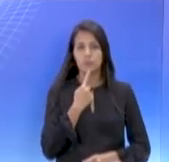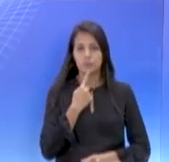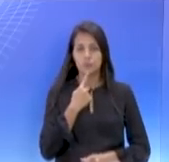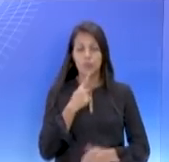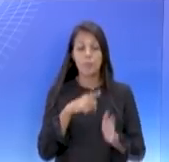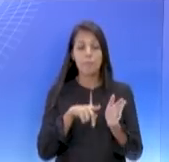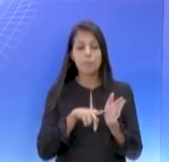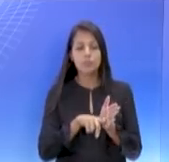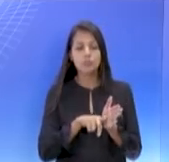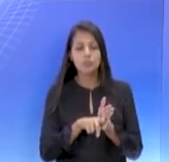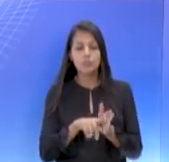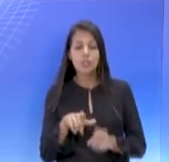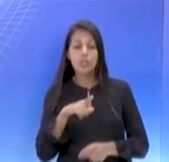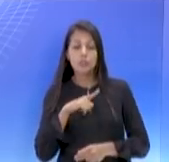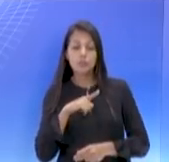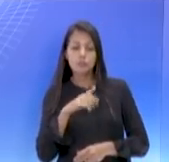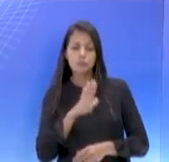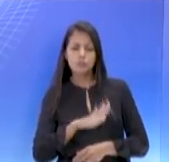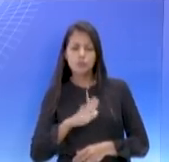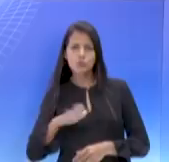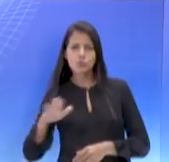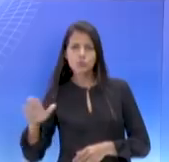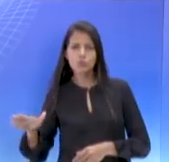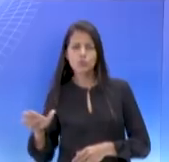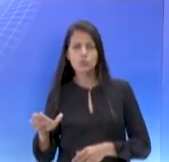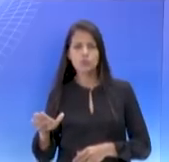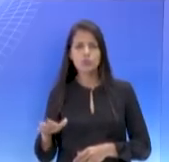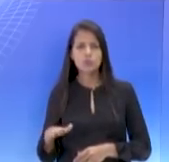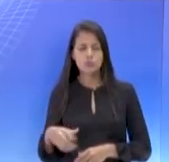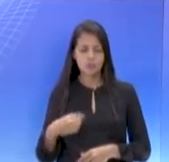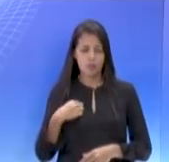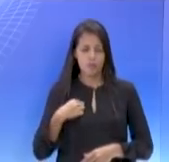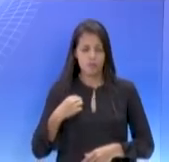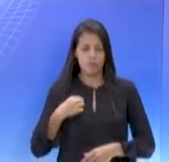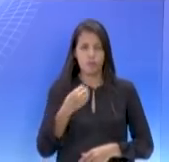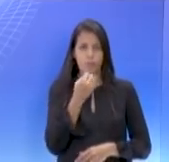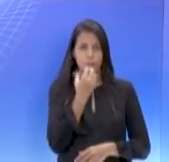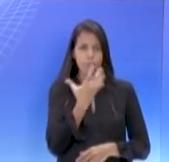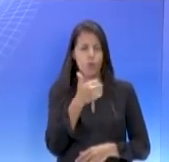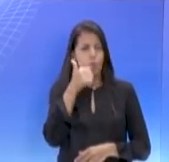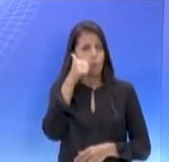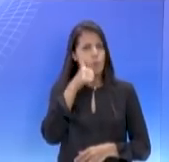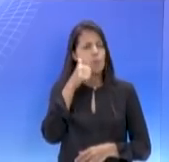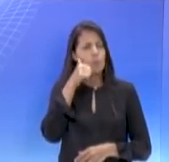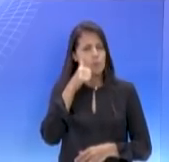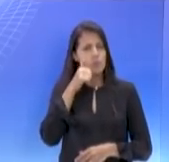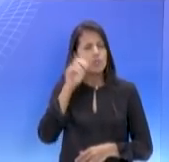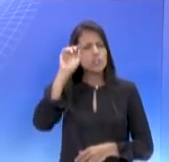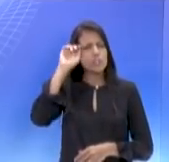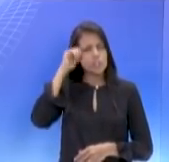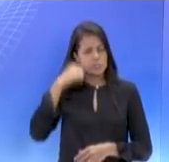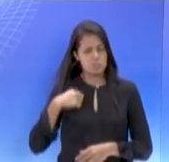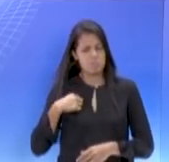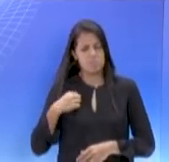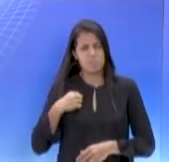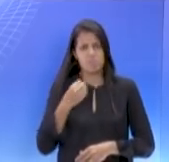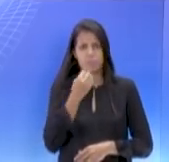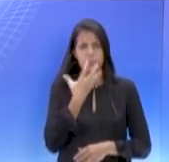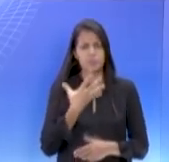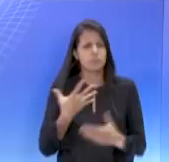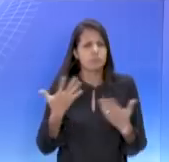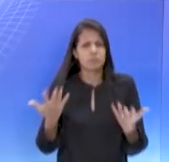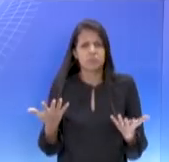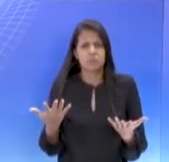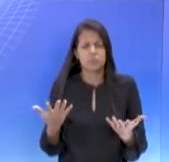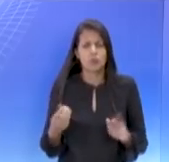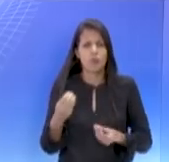cuidado. Nós temos um menino muito bem vestido e uma senhora negra muito bem vestida também. Nossa, mas isso é incomum